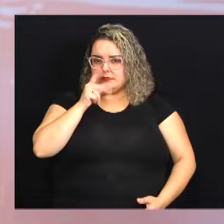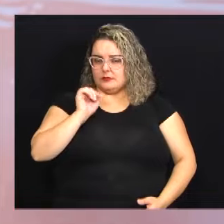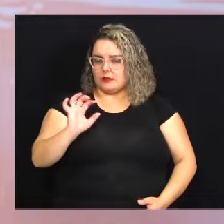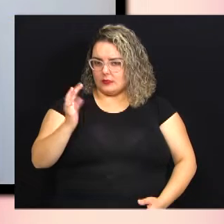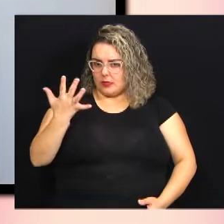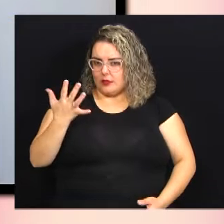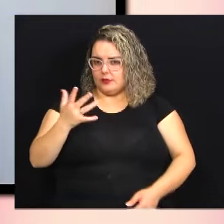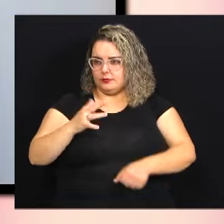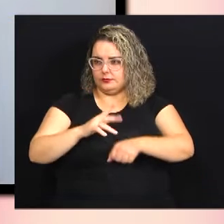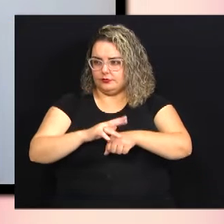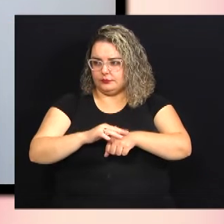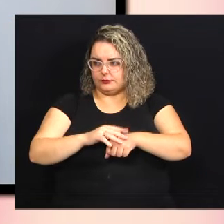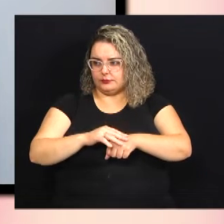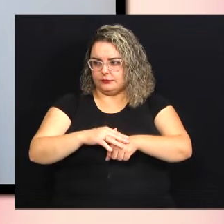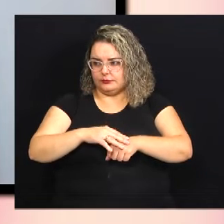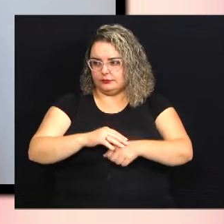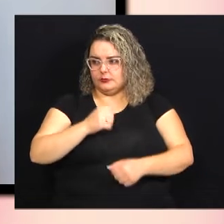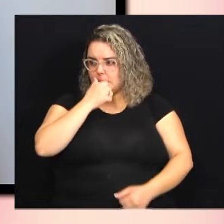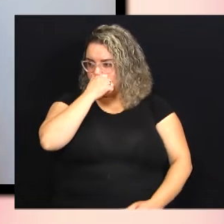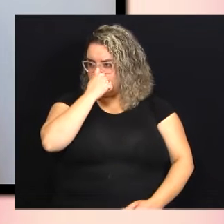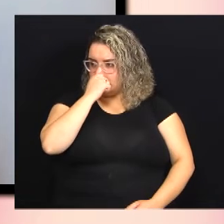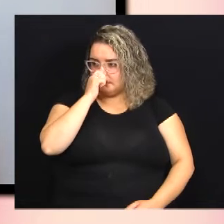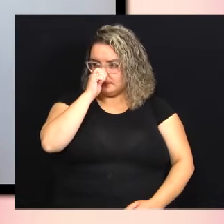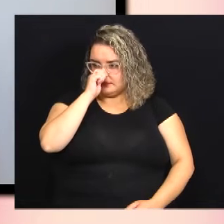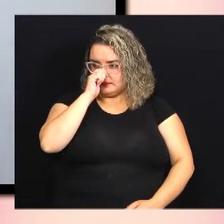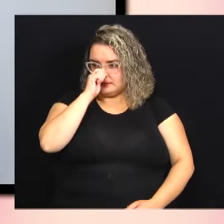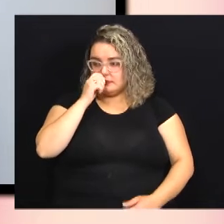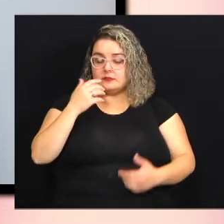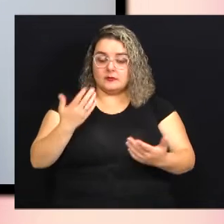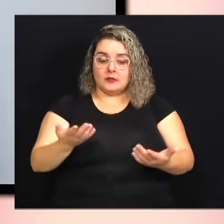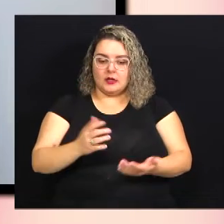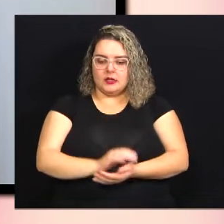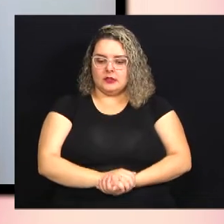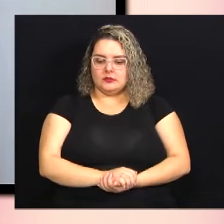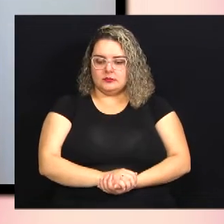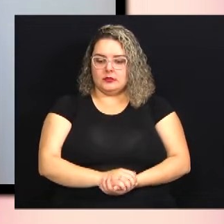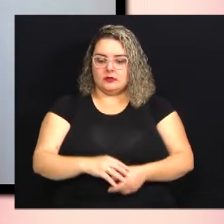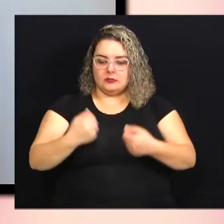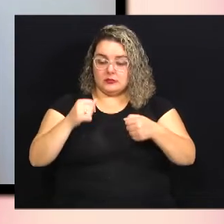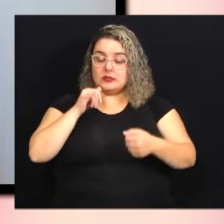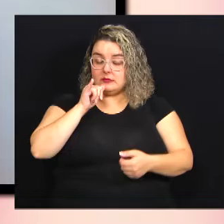aparecer? Olha, então, é isso que a gente precisa falar. Eh,